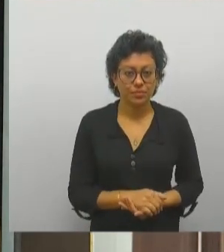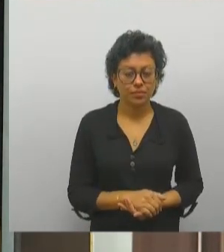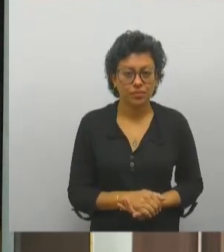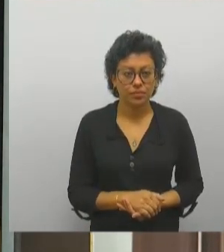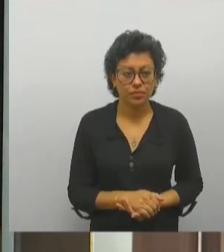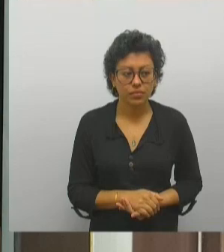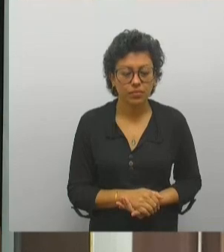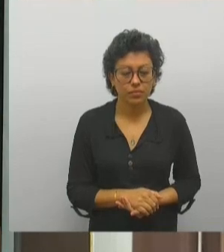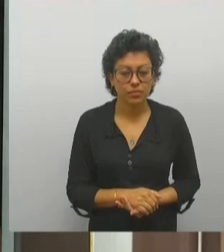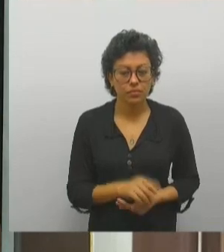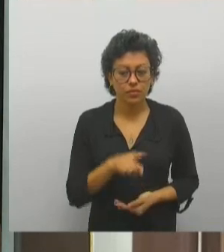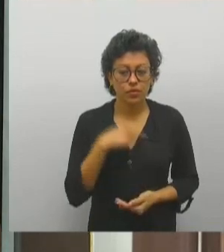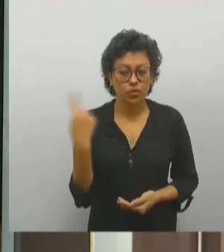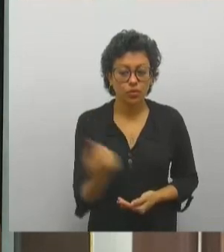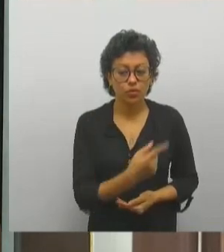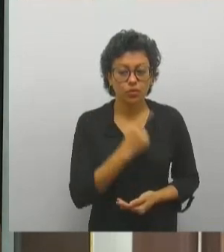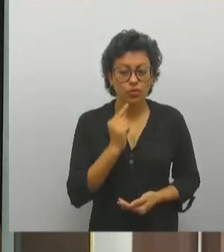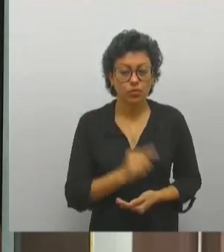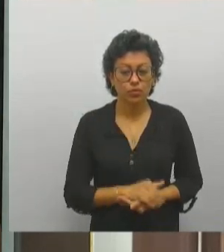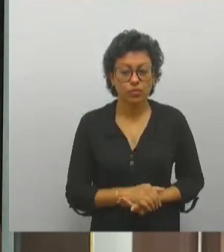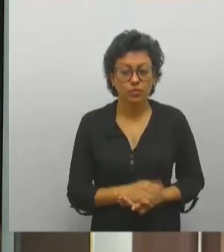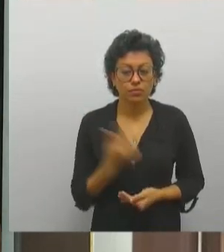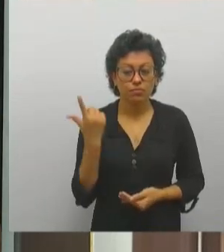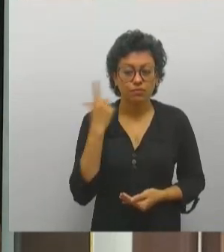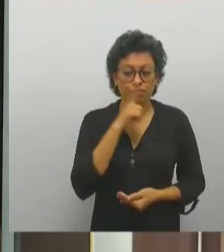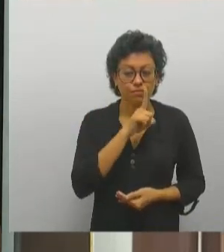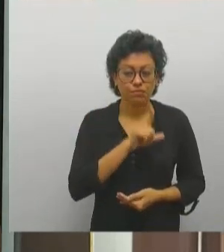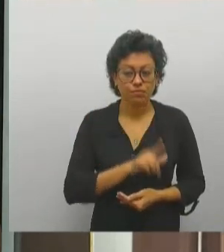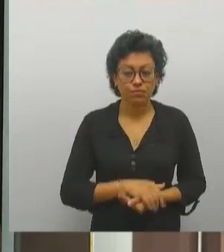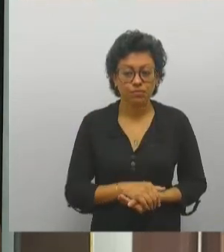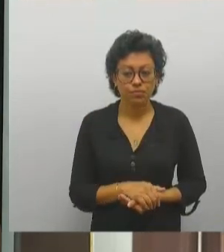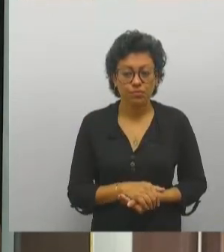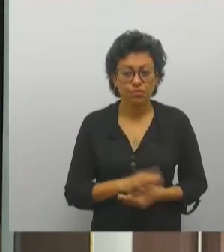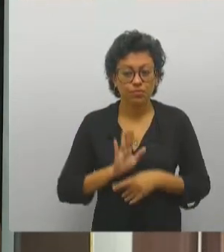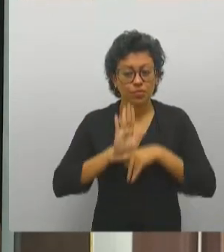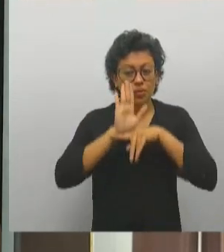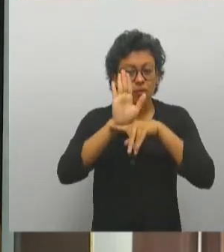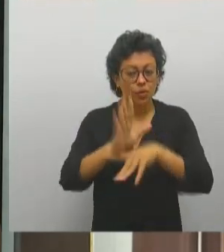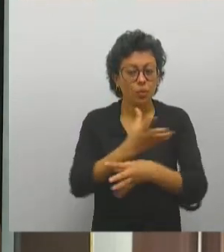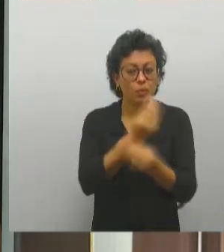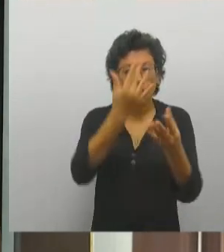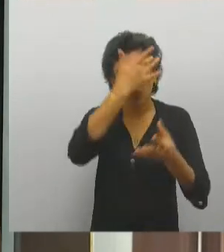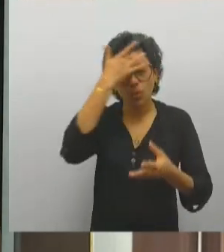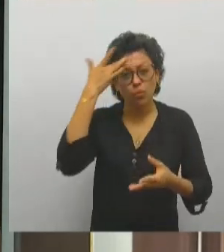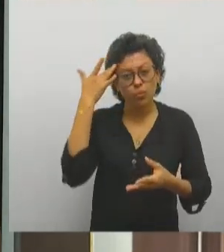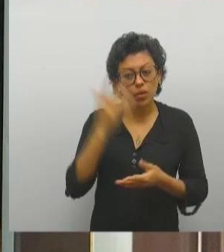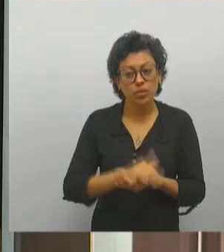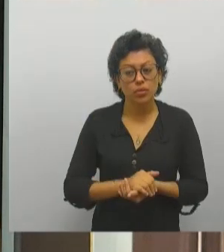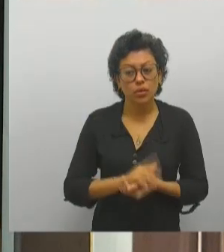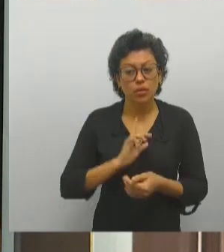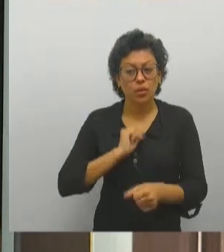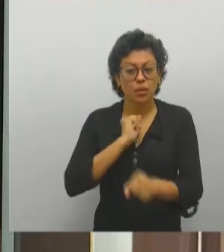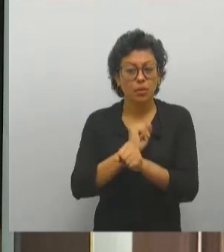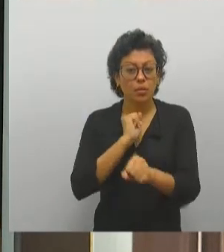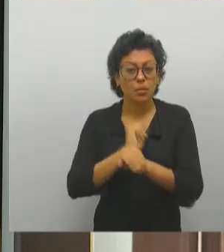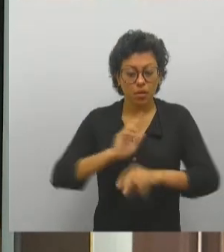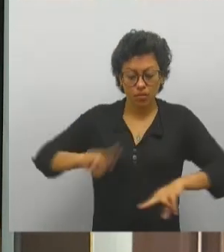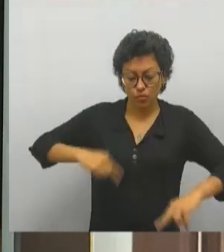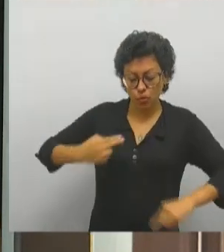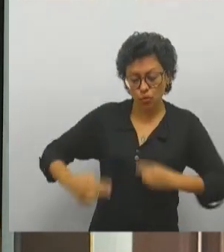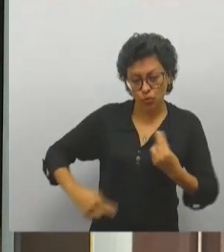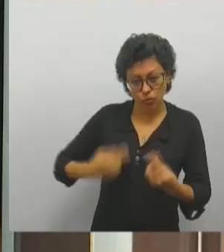muito. E nós vamos conseguir ajudar muitas pessoas que estão ali para fazer uma